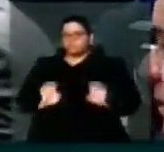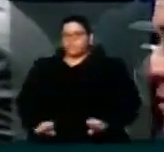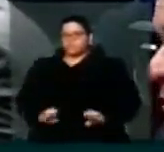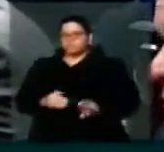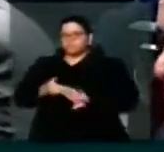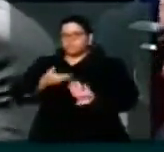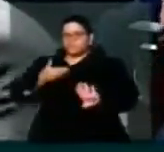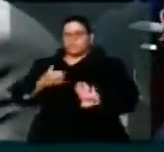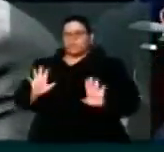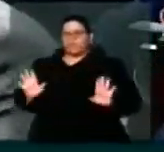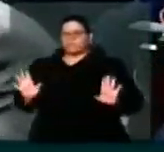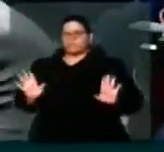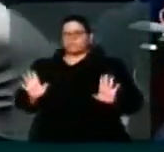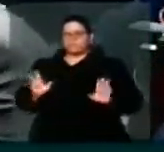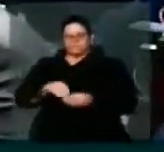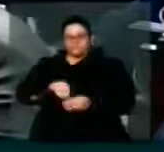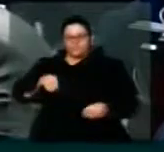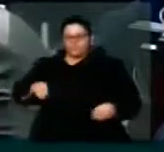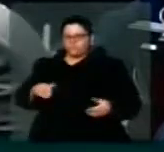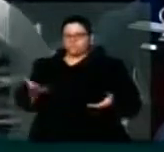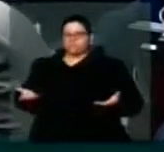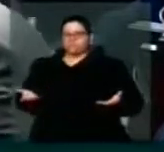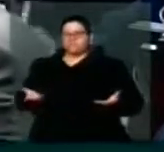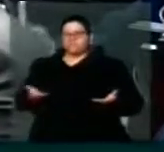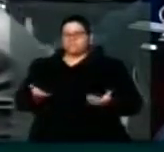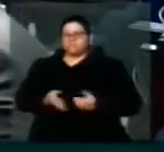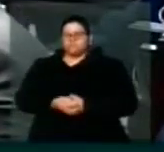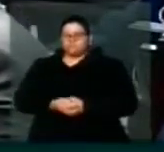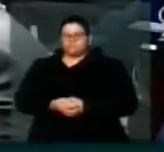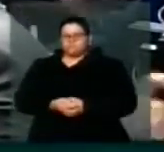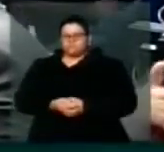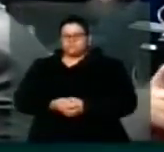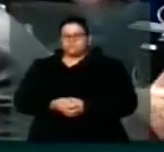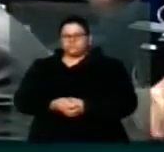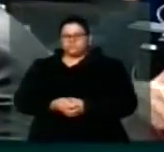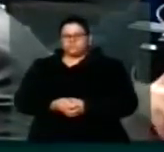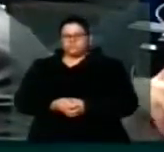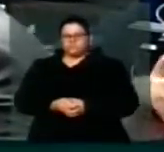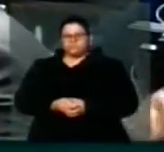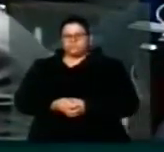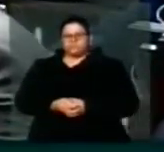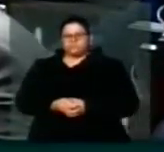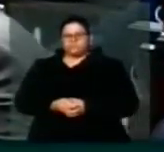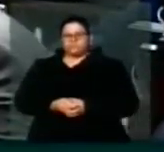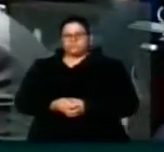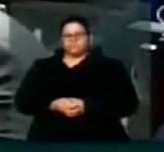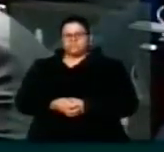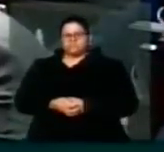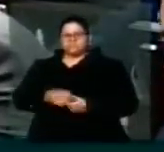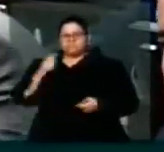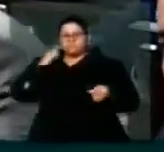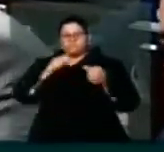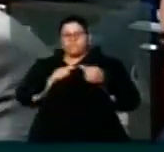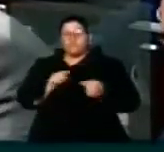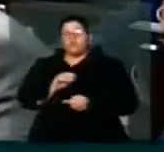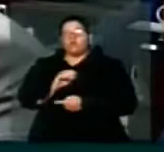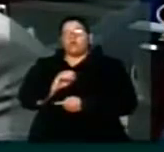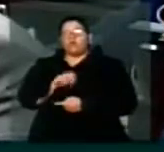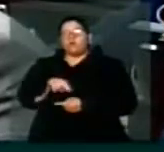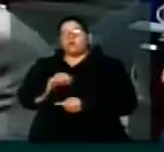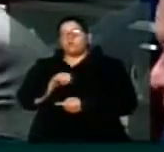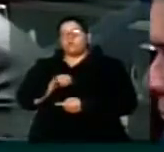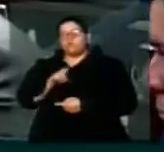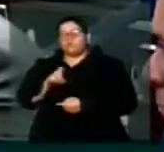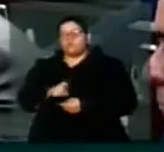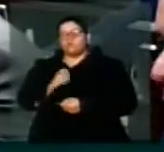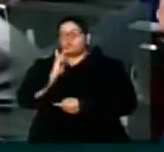afastem neste momento de investigação. Essa é a primeira colocação. Reiterando a fala do deputado Onyx, quando